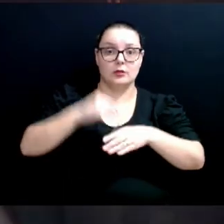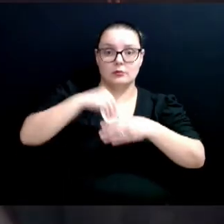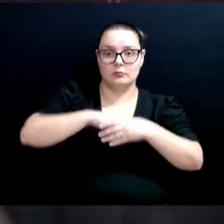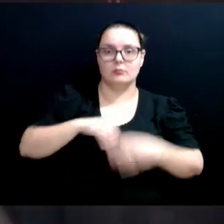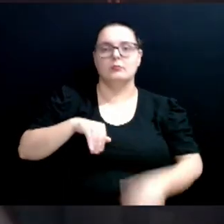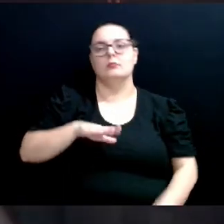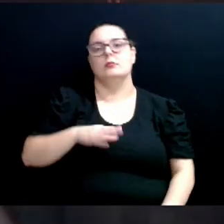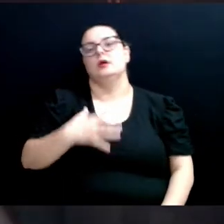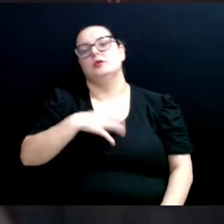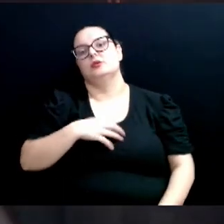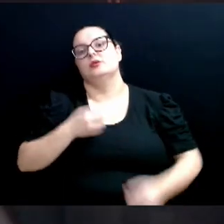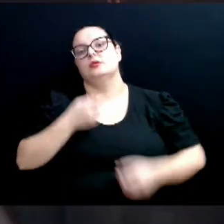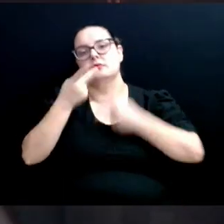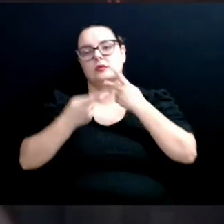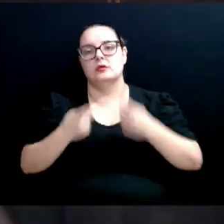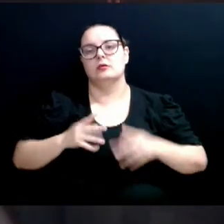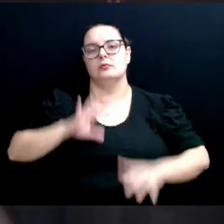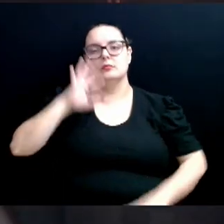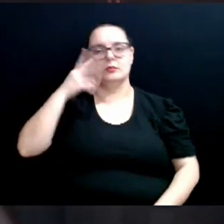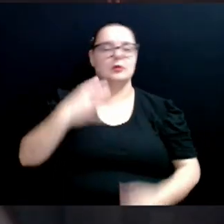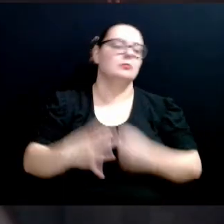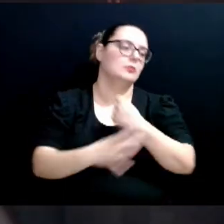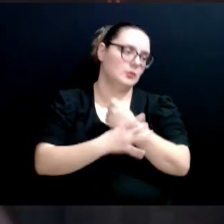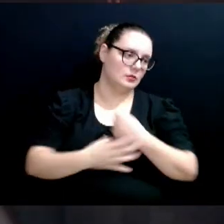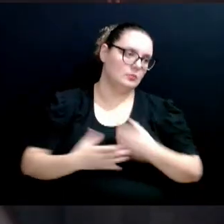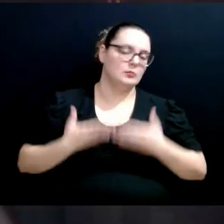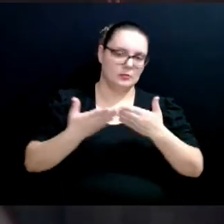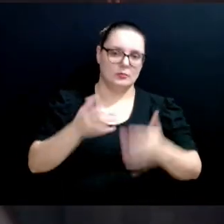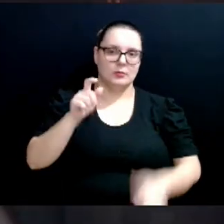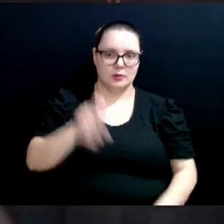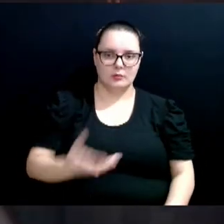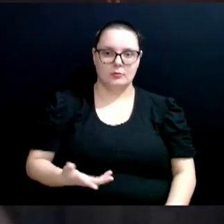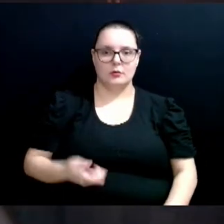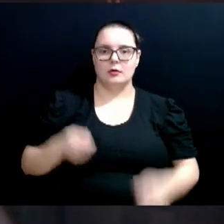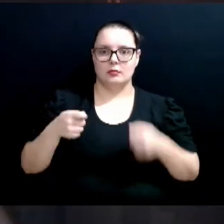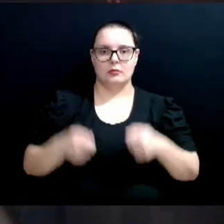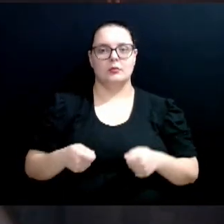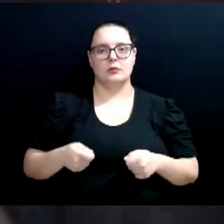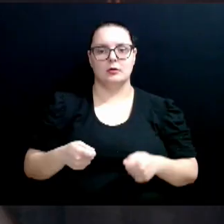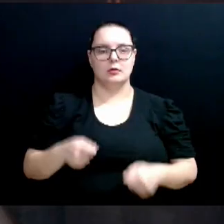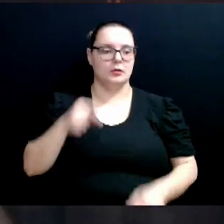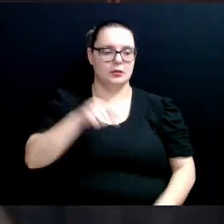falar com mais propriedade, com mais segurança para o outro, com mais firmeza. Isso eu não vou aceitar.